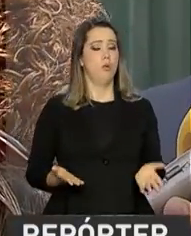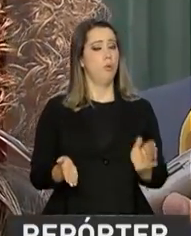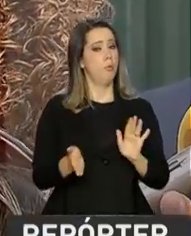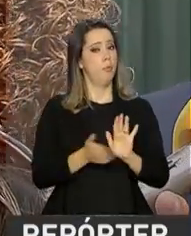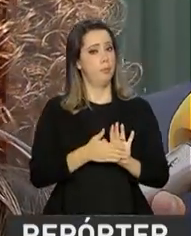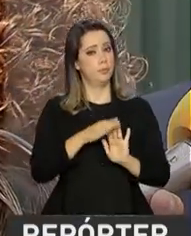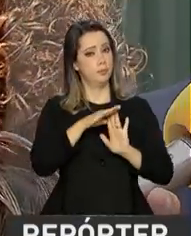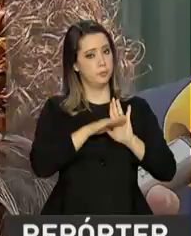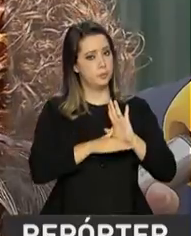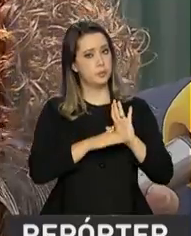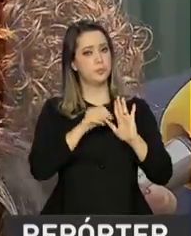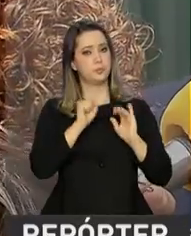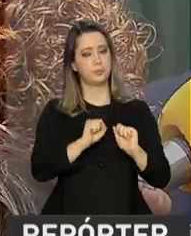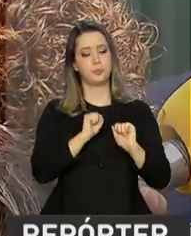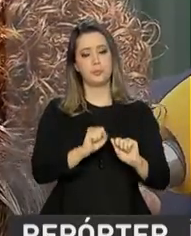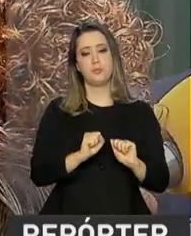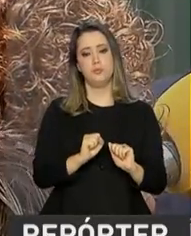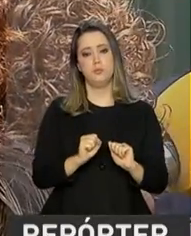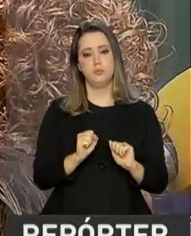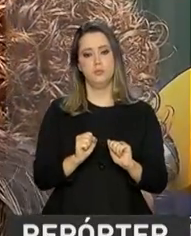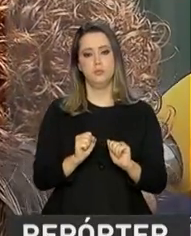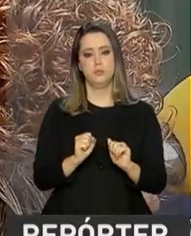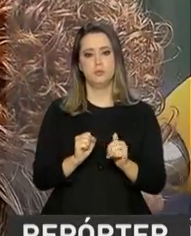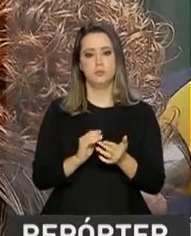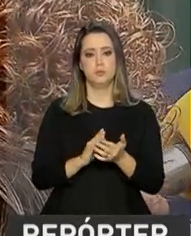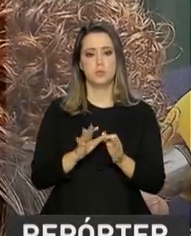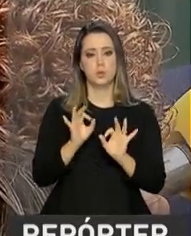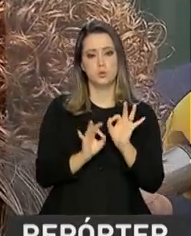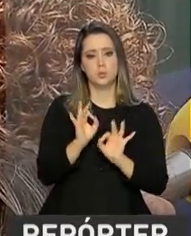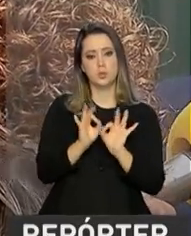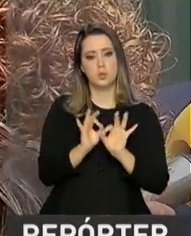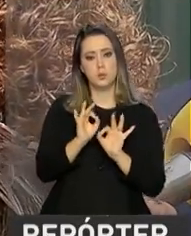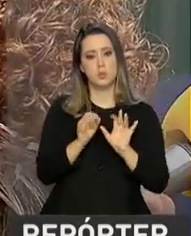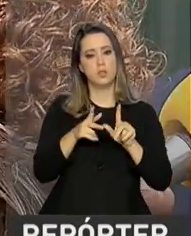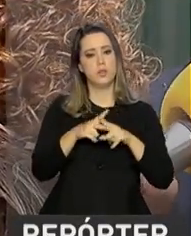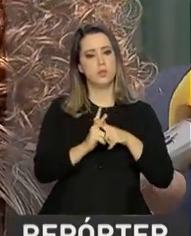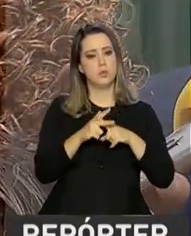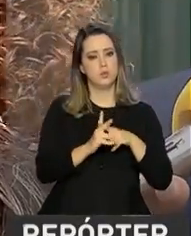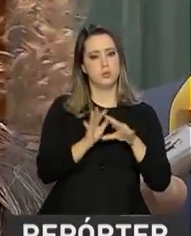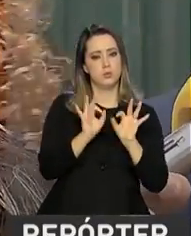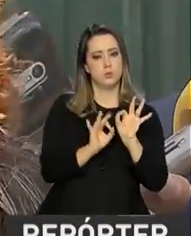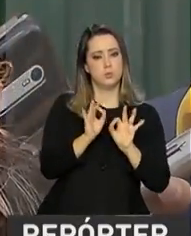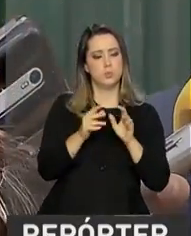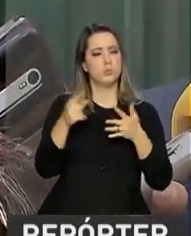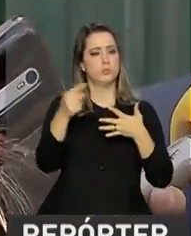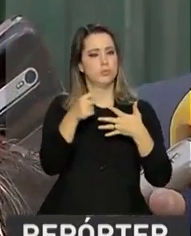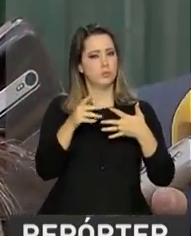projeto ainda pode, digamos assim, ser aprimorado, desde que